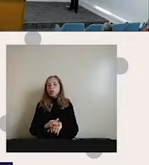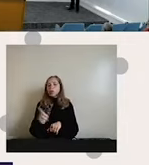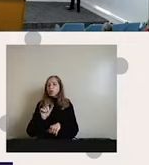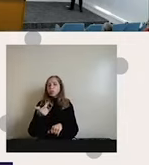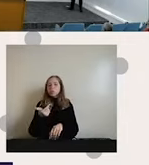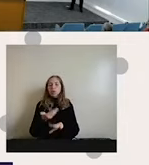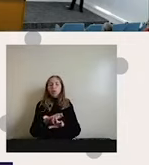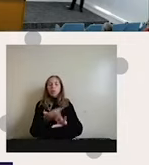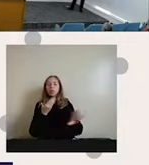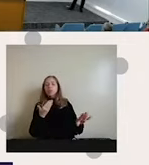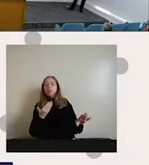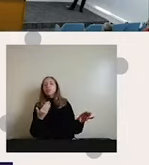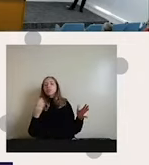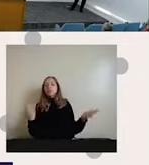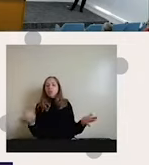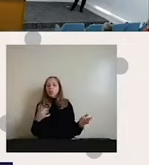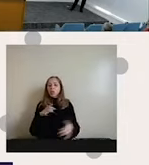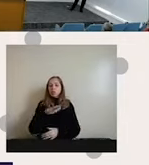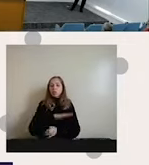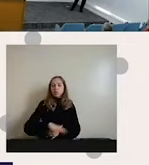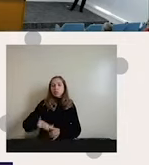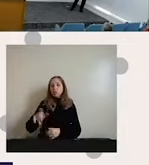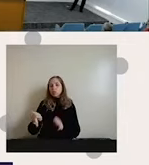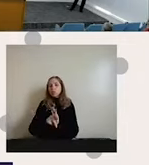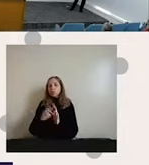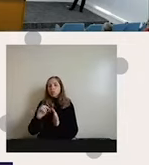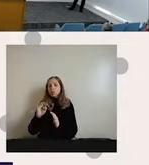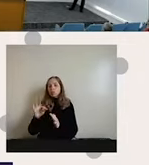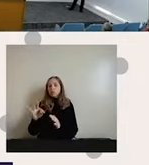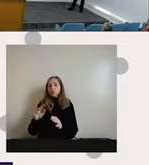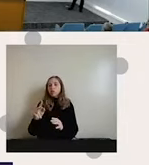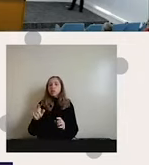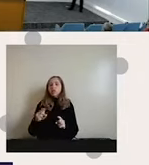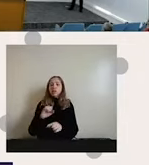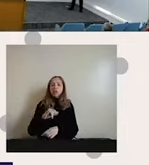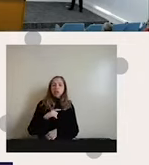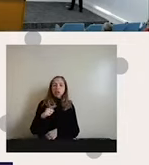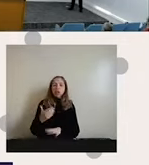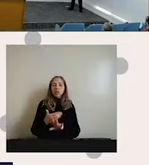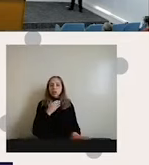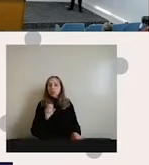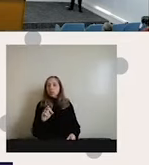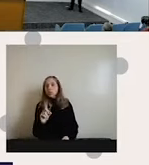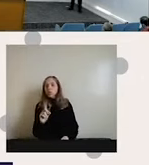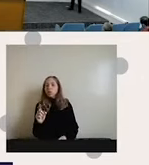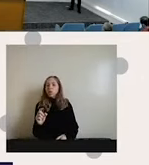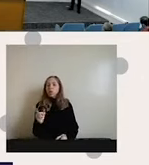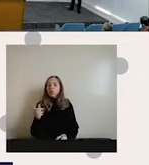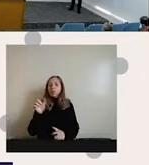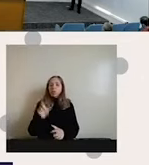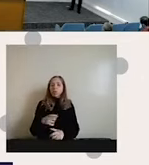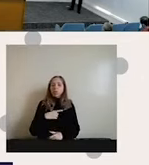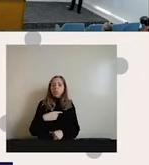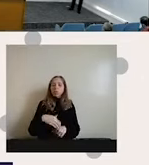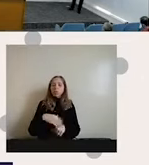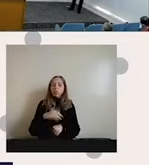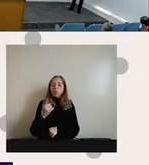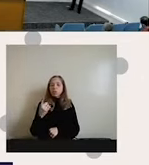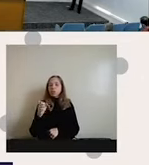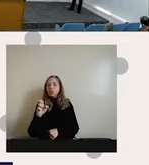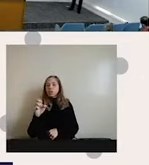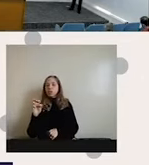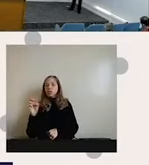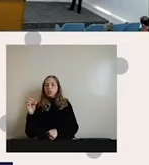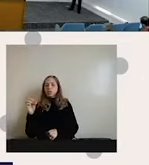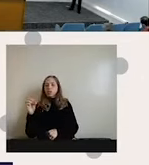é um dos campos da CAT, você dizer se tem afastamento ou não. E a pessoa, tendo mais do que 15 dias de afastamento, ela vai ser encaminhada,